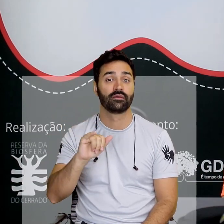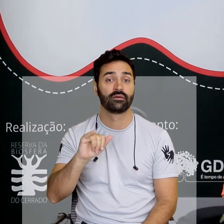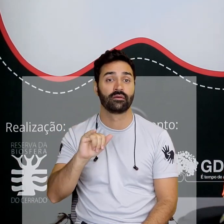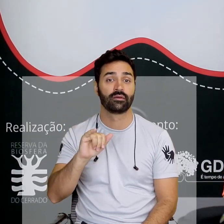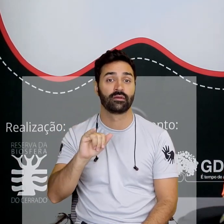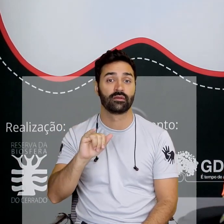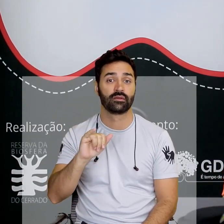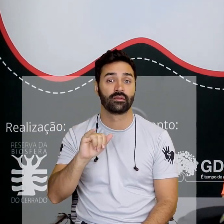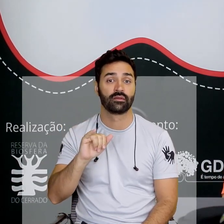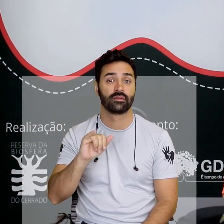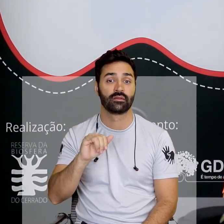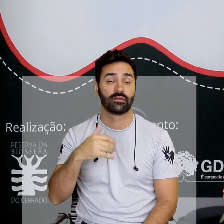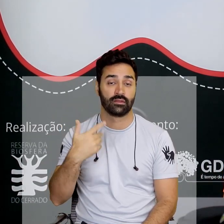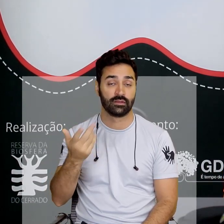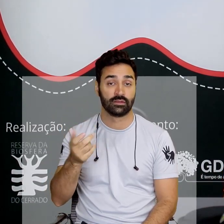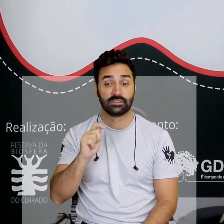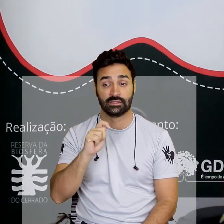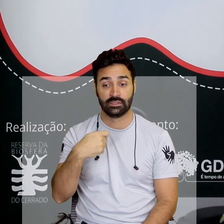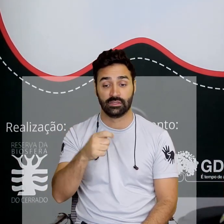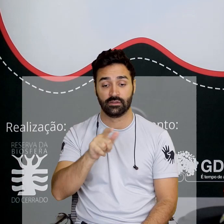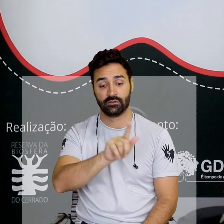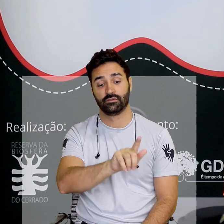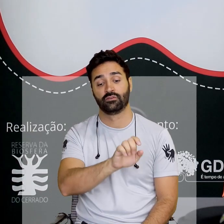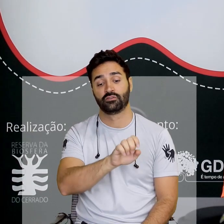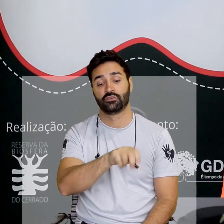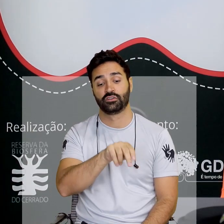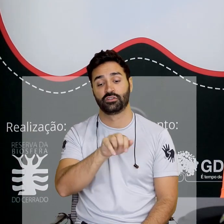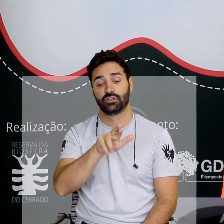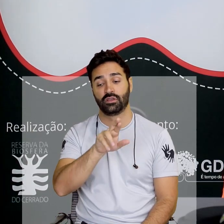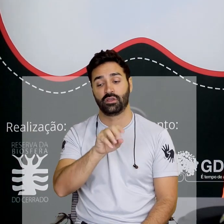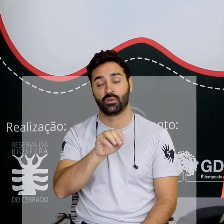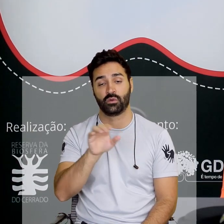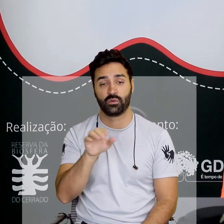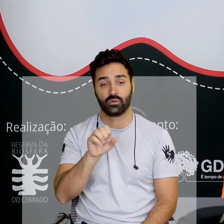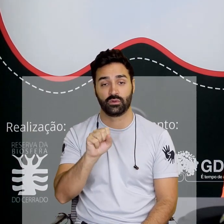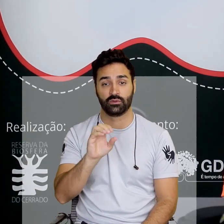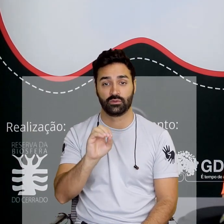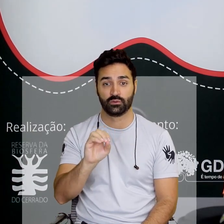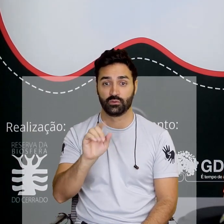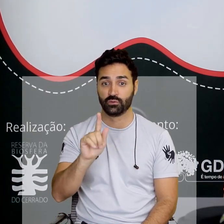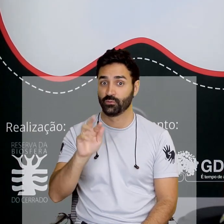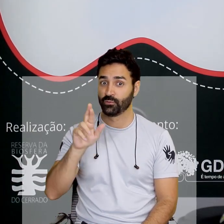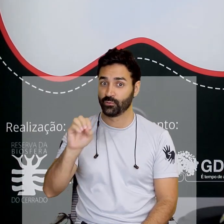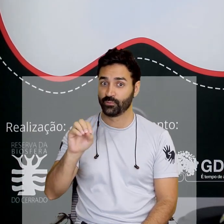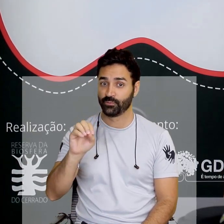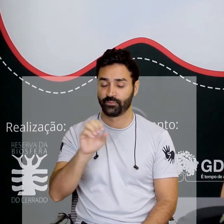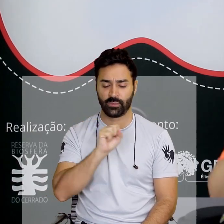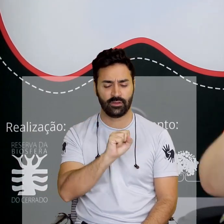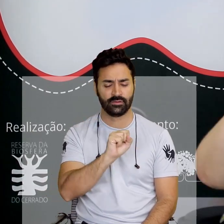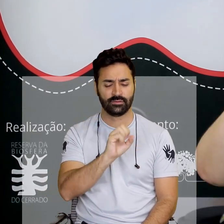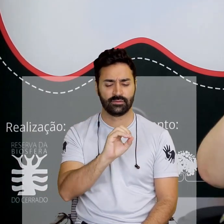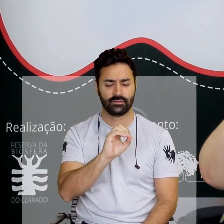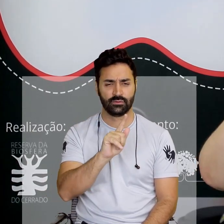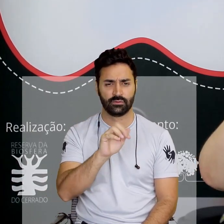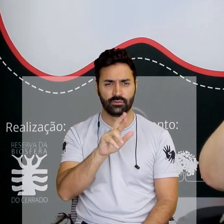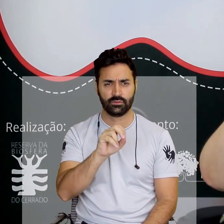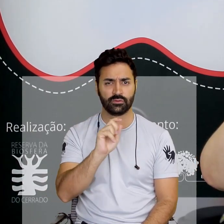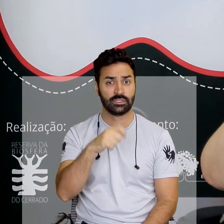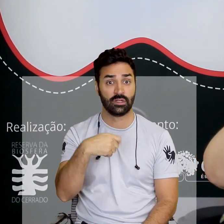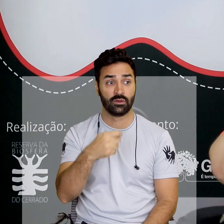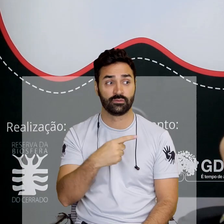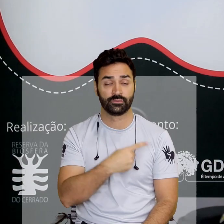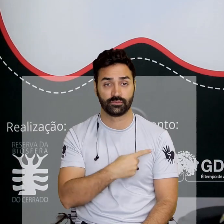Seriam sinais para genro e sogro, né, e sogra. Sogro e sogra, a gente faz, ó, a